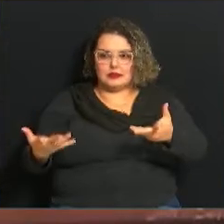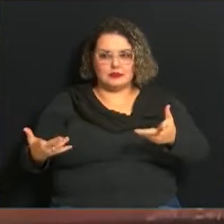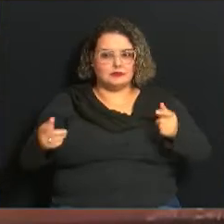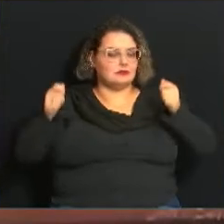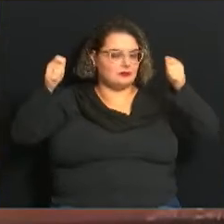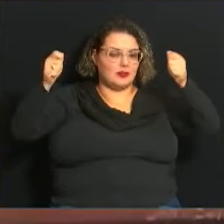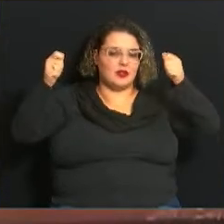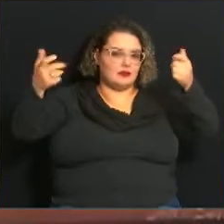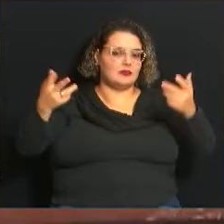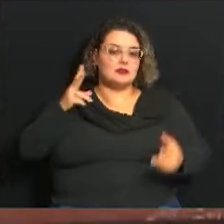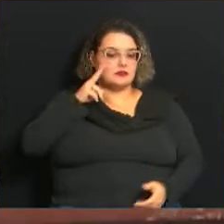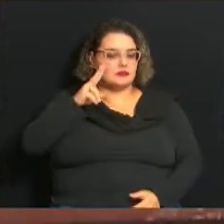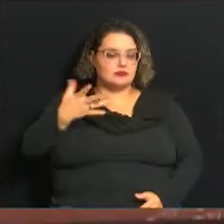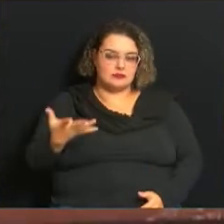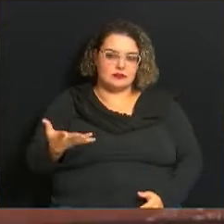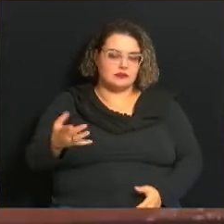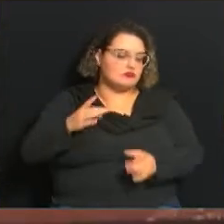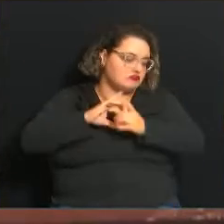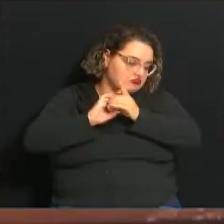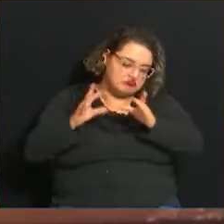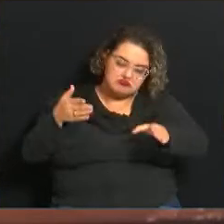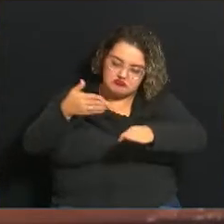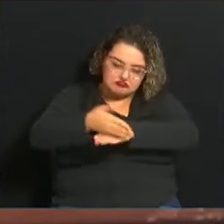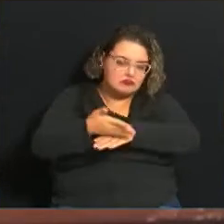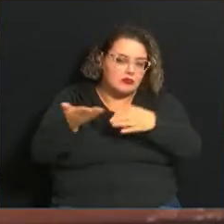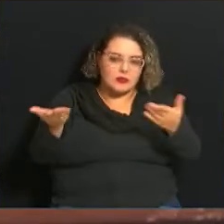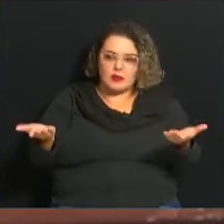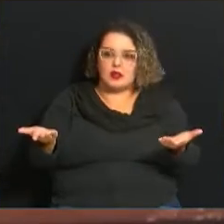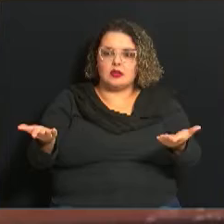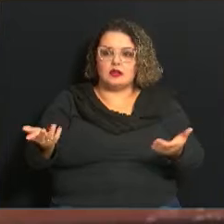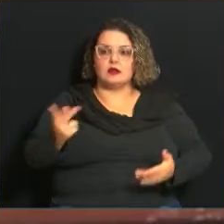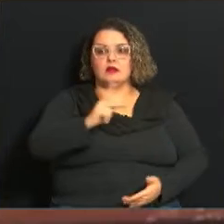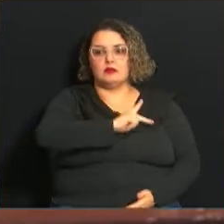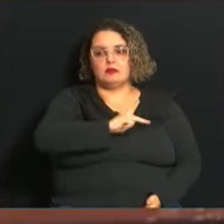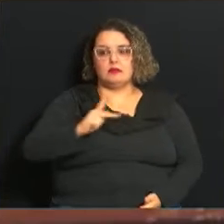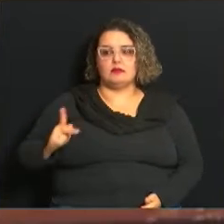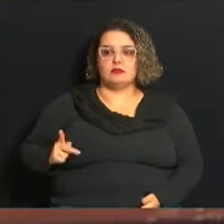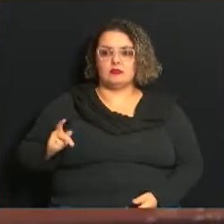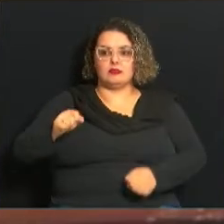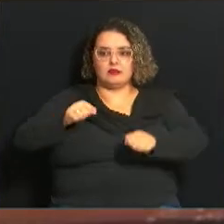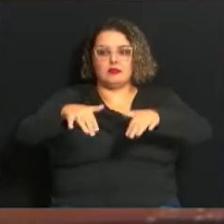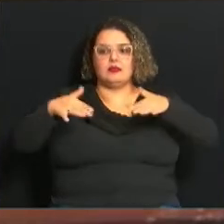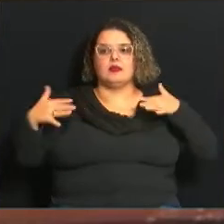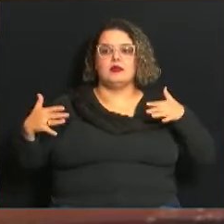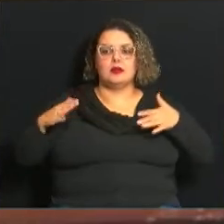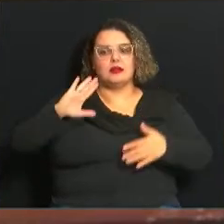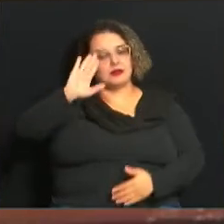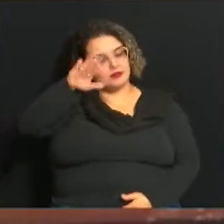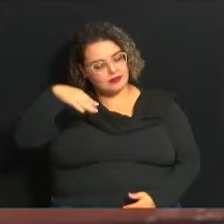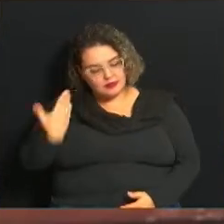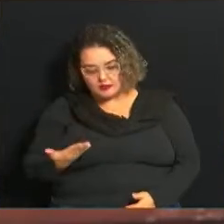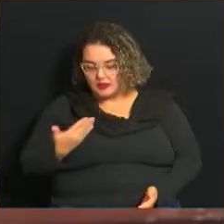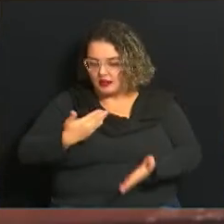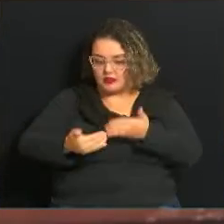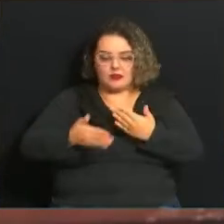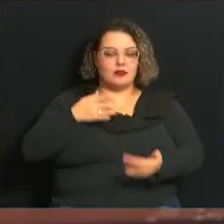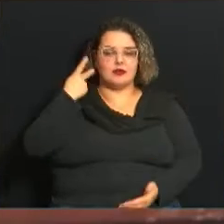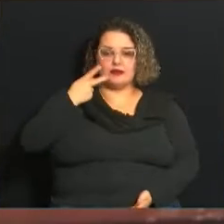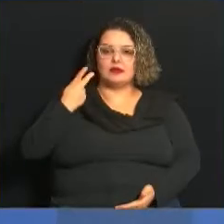manifestações, faz parte da democracia. E presidir uma sessão da Câmara é sempre uma honra para qualquer vereador.